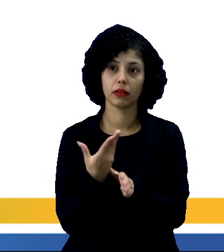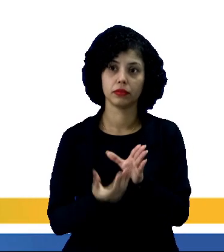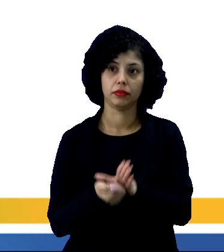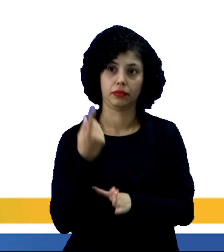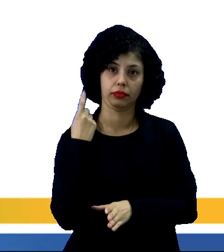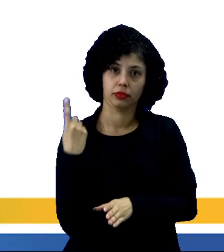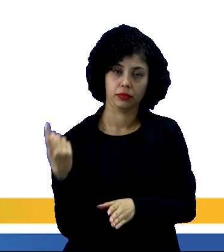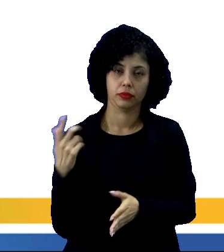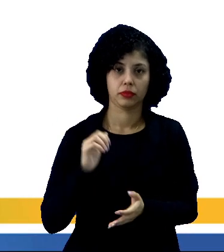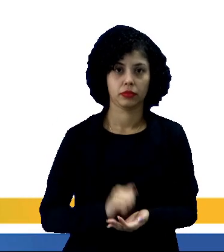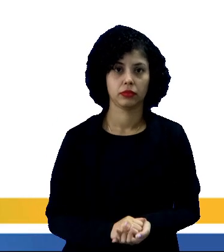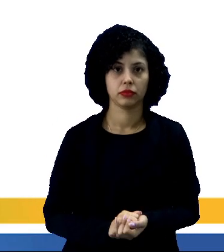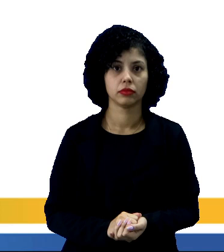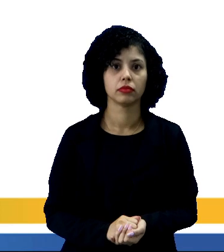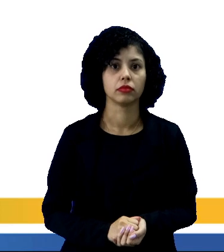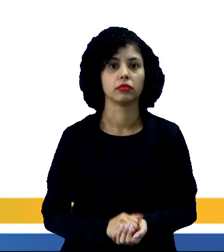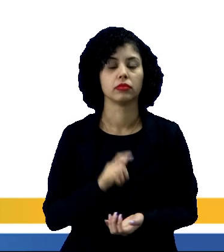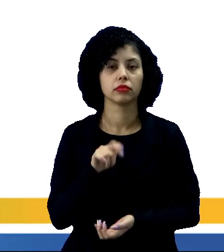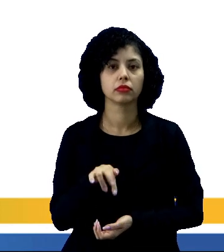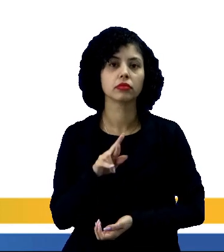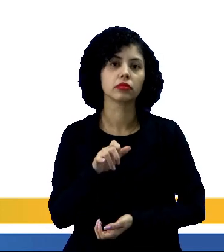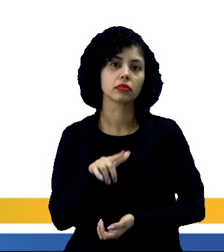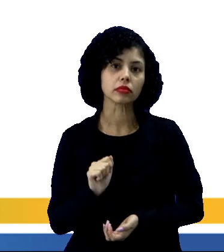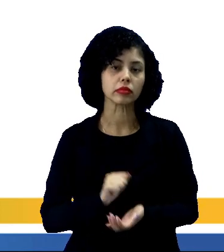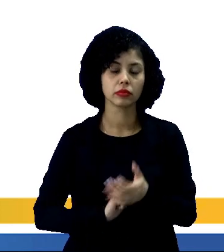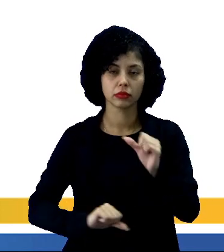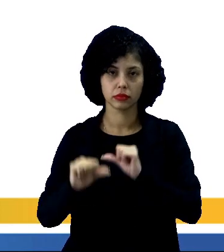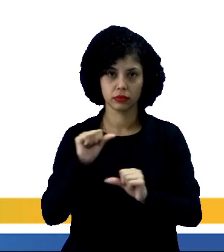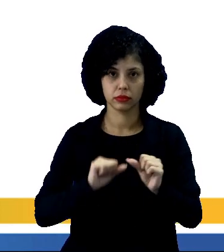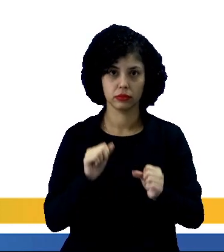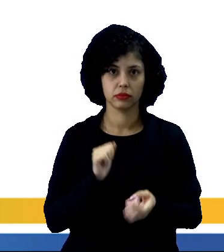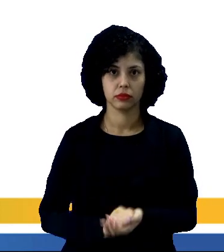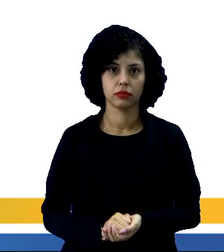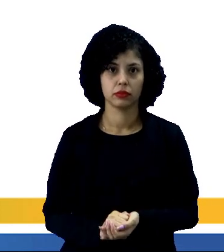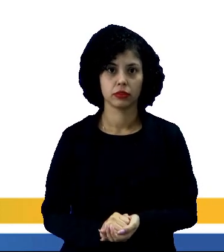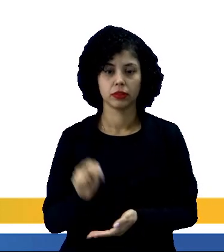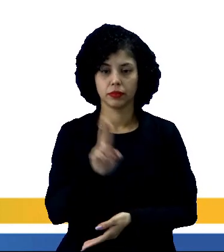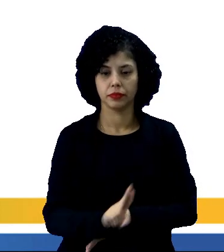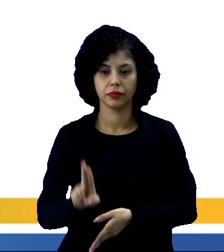reprodução sonora analógica é o processo inverso, né?